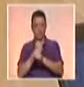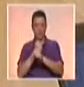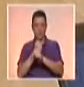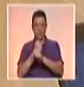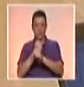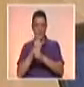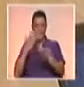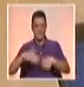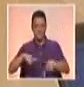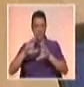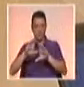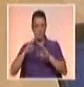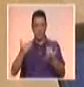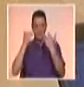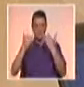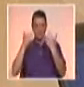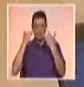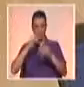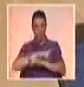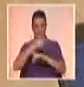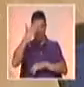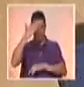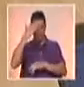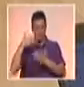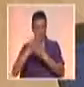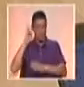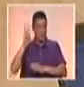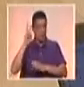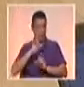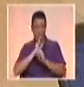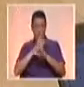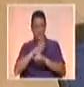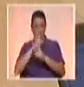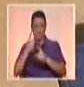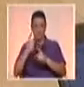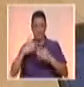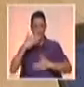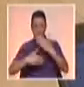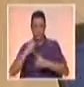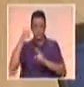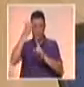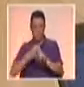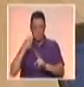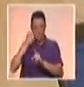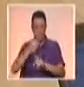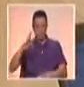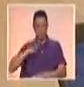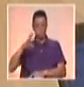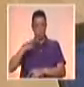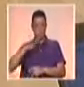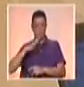desvalorizado. Nem a formação. Eu acho que muitas vezes ele é desvalorizado porque, se calhar, atualmente ainda lutamos um bocadinho com o preconceito